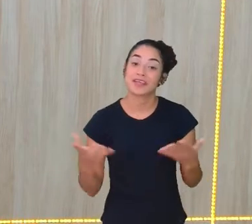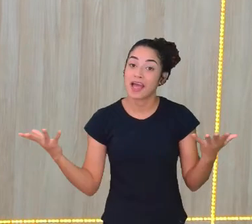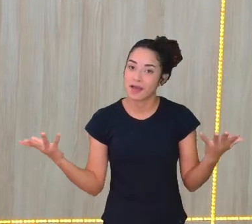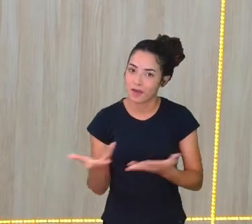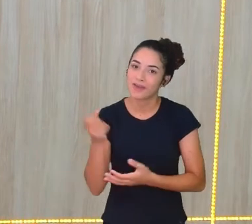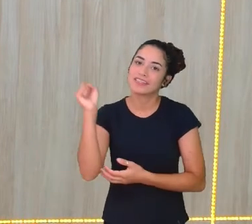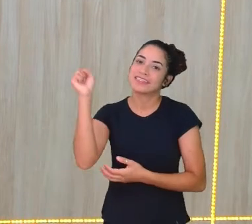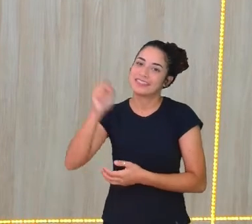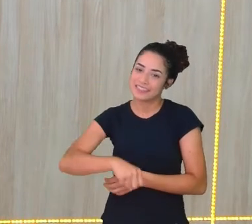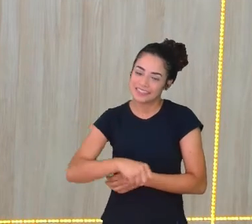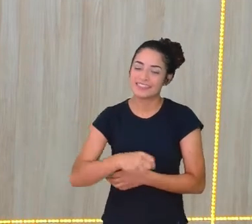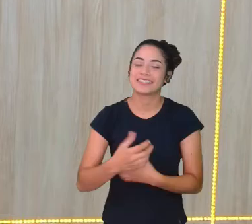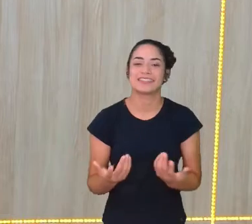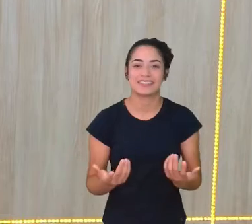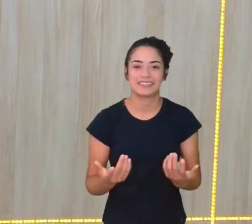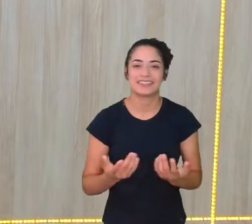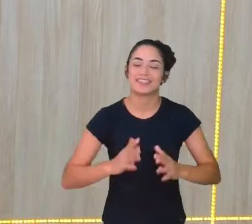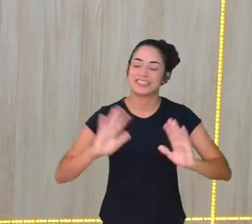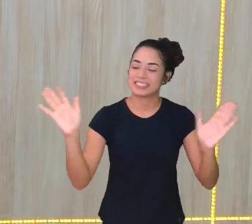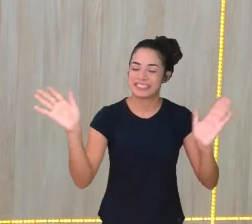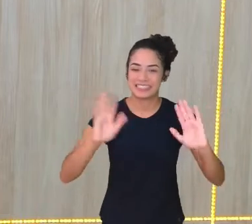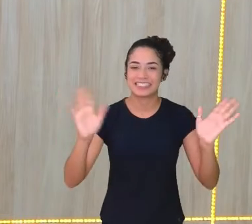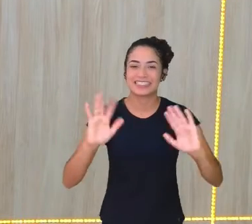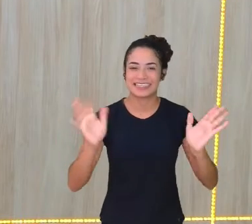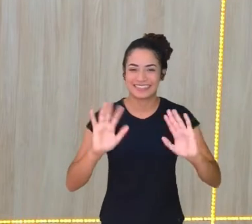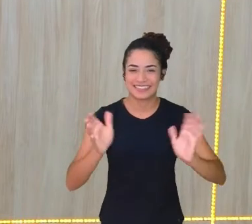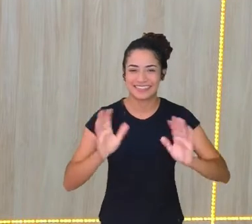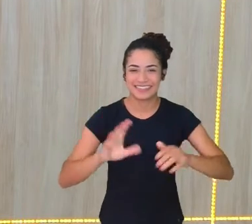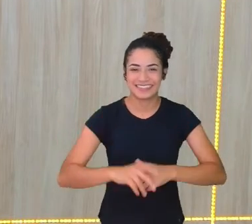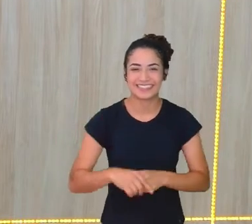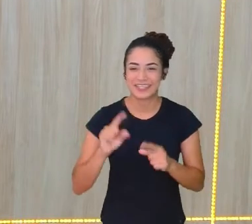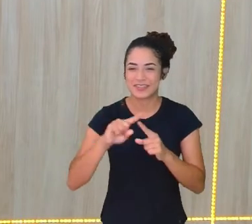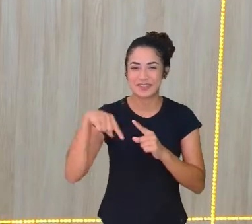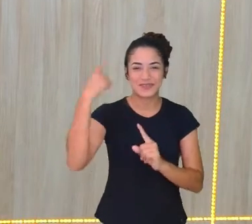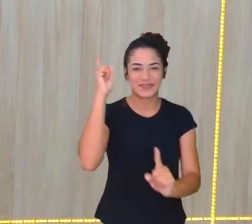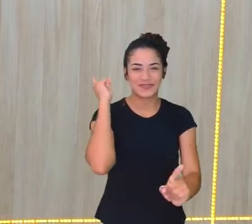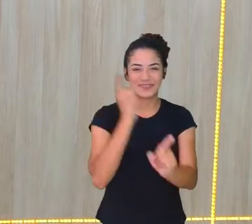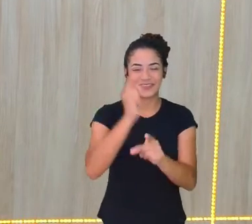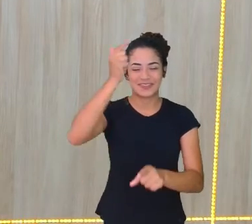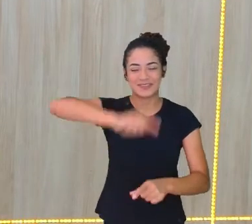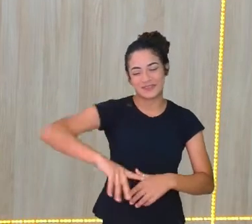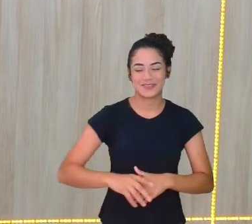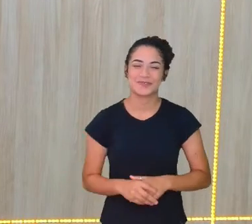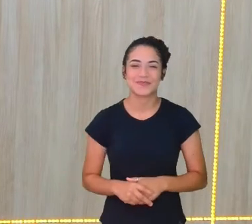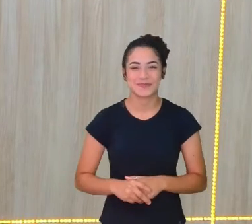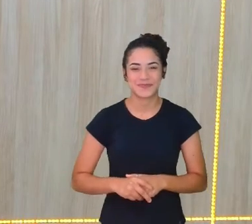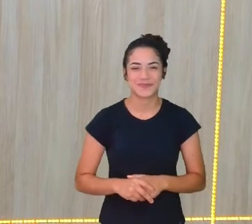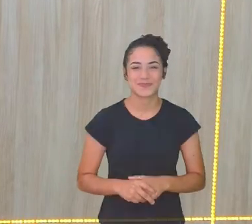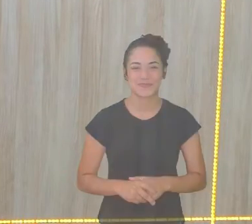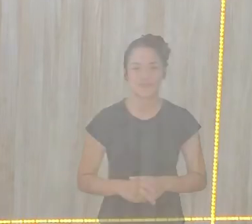agora sim, sexto ano. Sextou, tchau, tchau, até a nossa próxima aula.